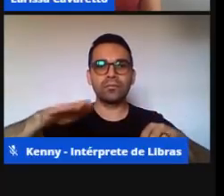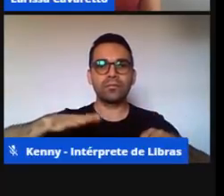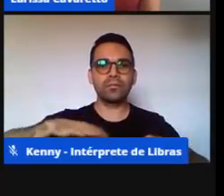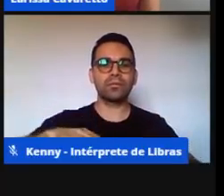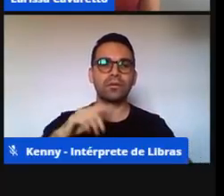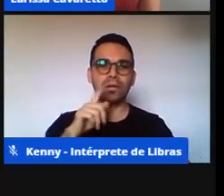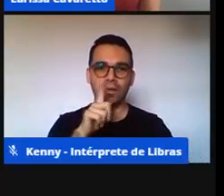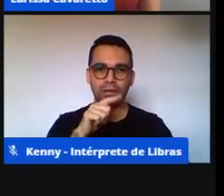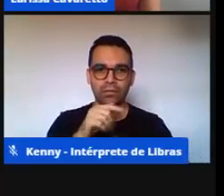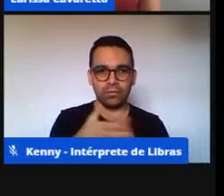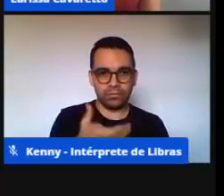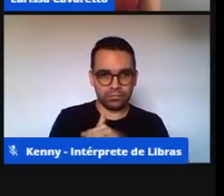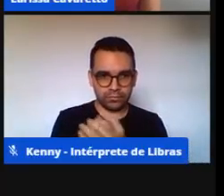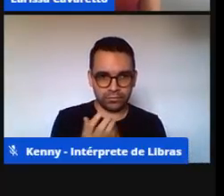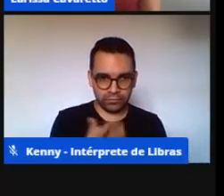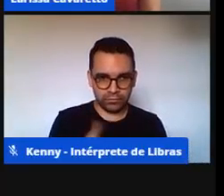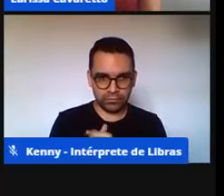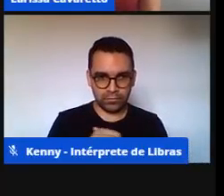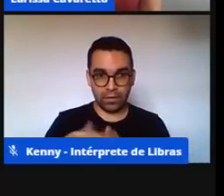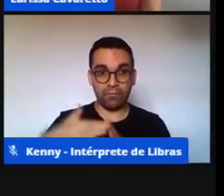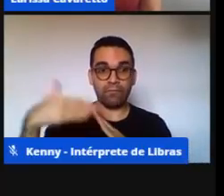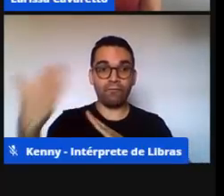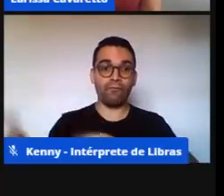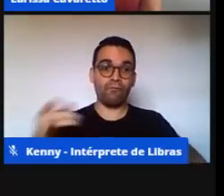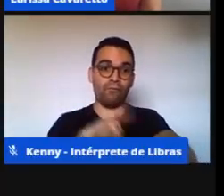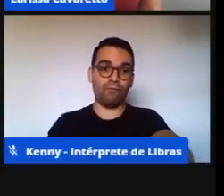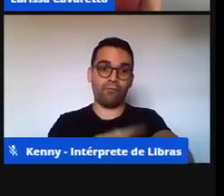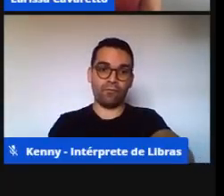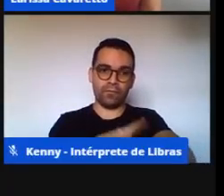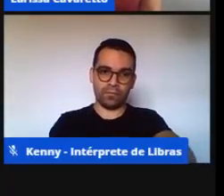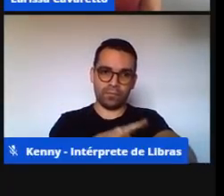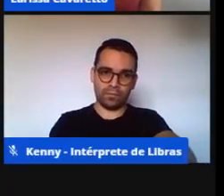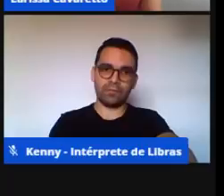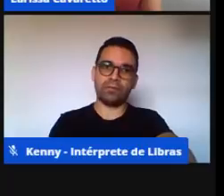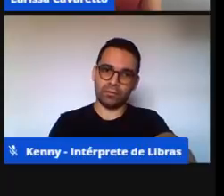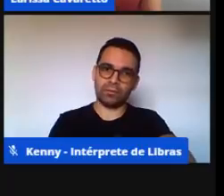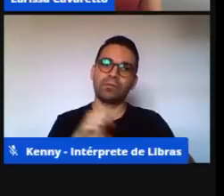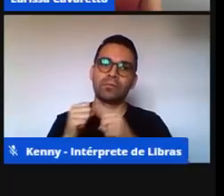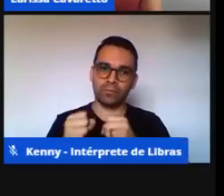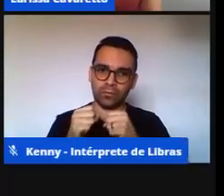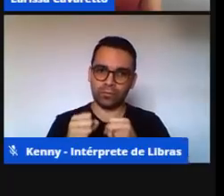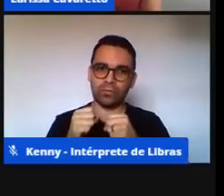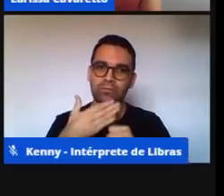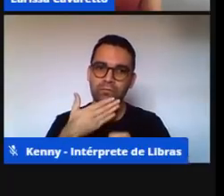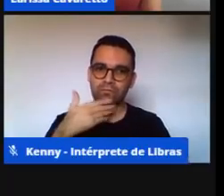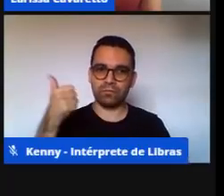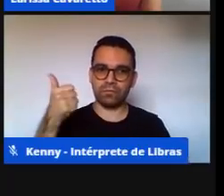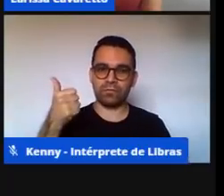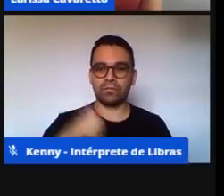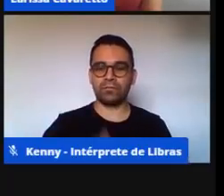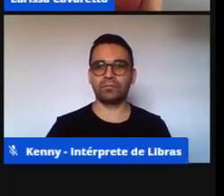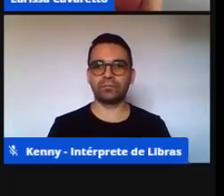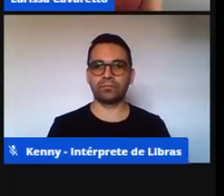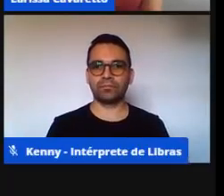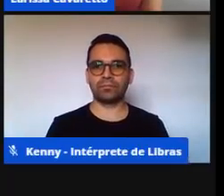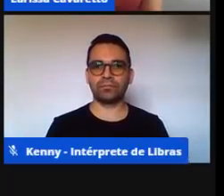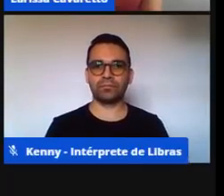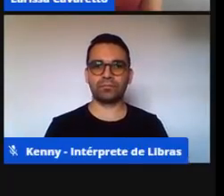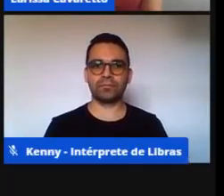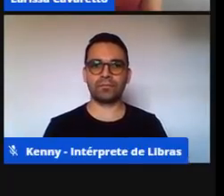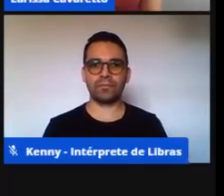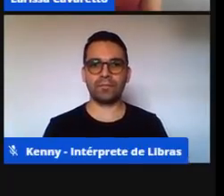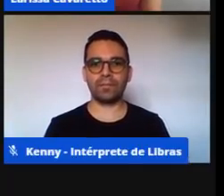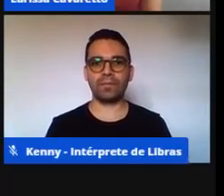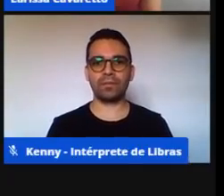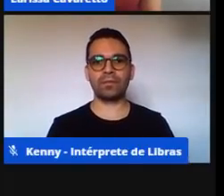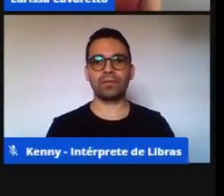ter aglomeração nos sanitários. Também tem que ser adotadas medidas para divulgar as informações sobre a Covid e meios de prevenção e controle da